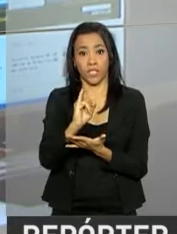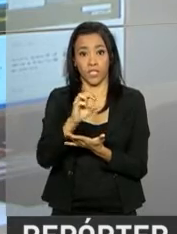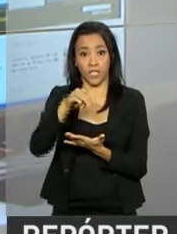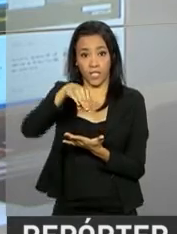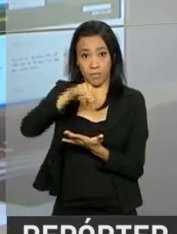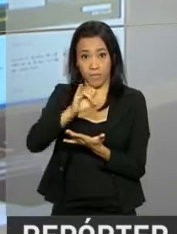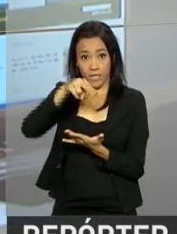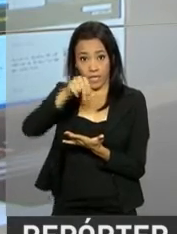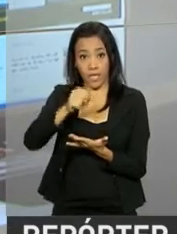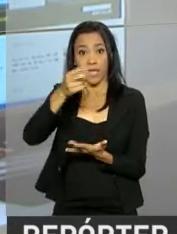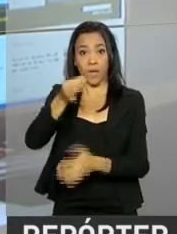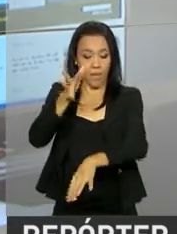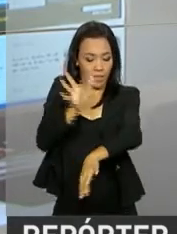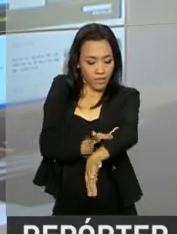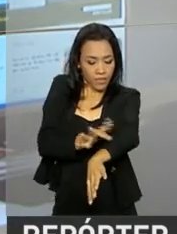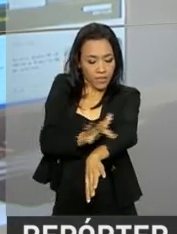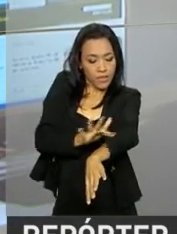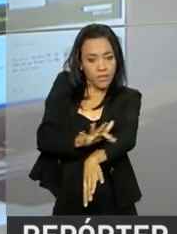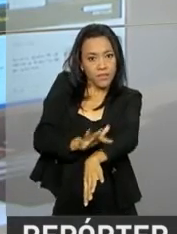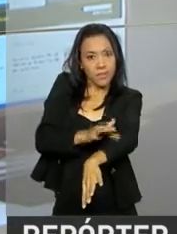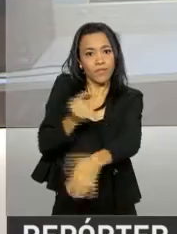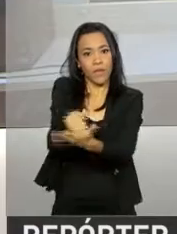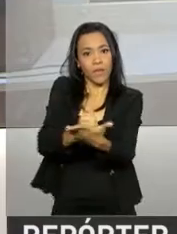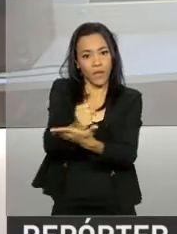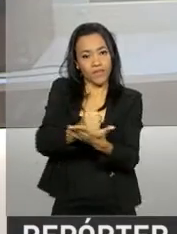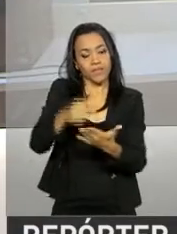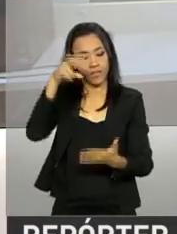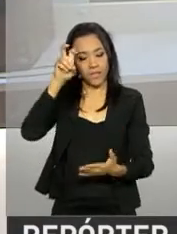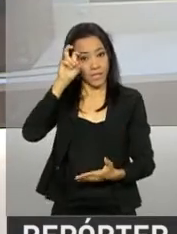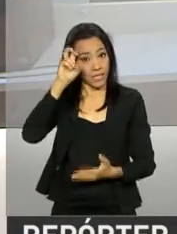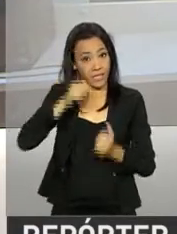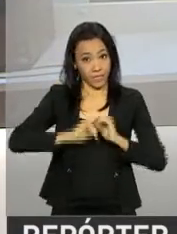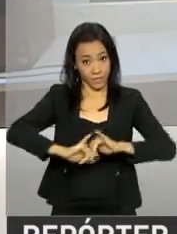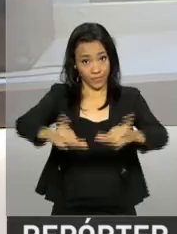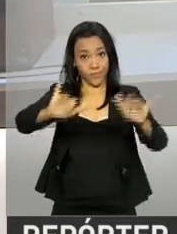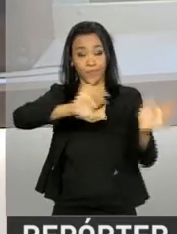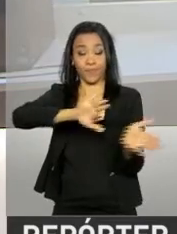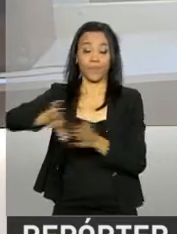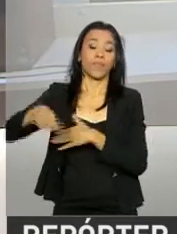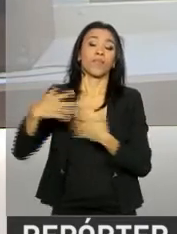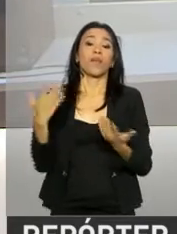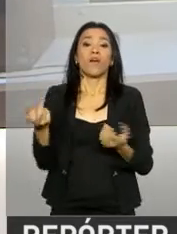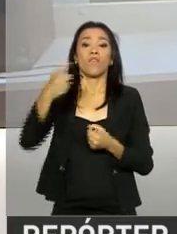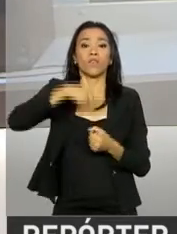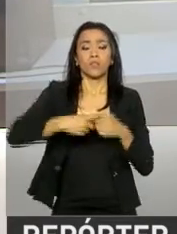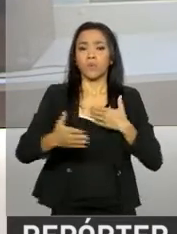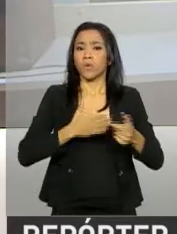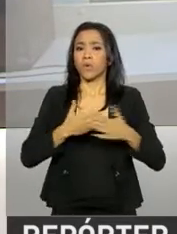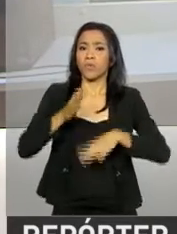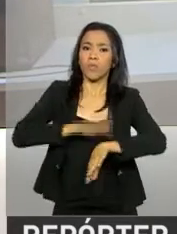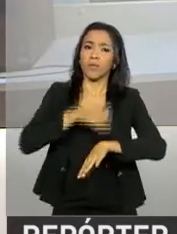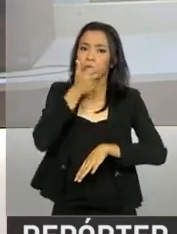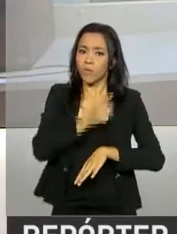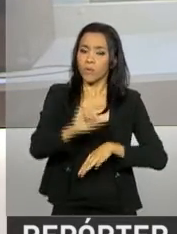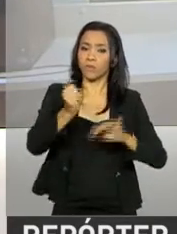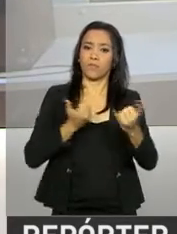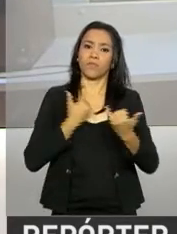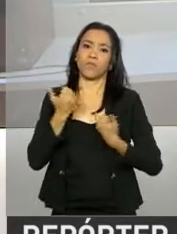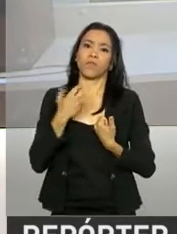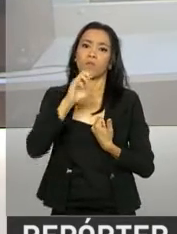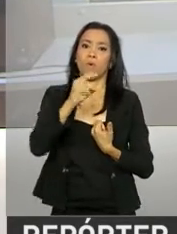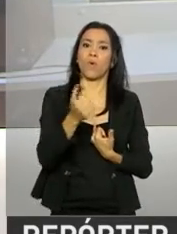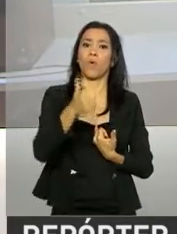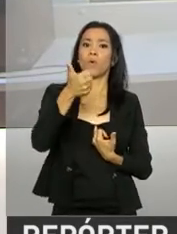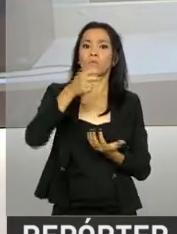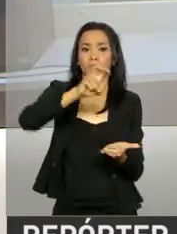aplicado na pele saiu nesta quinta feira nós ficamos por aqui voltamos a qualquer momento com outras informações ou às 11 da